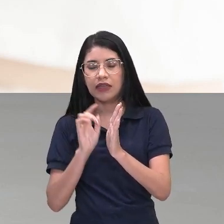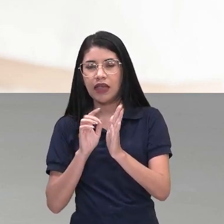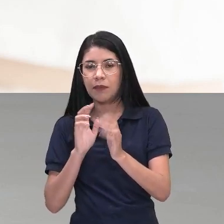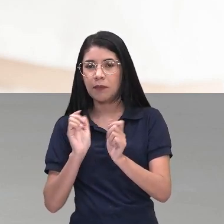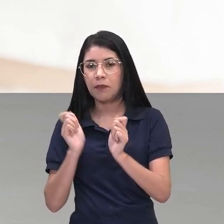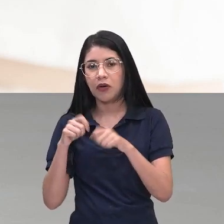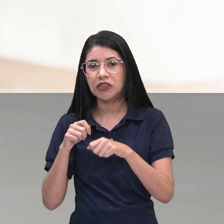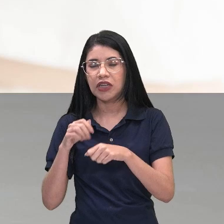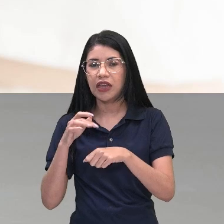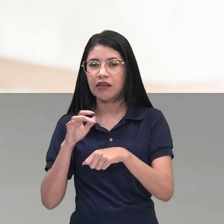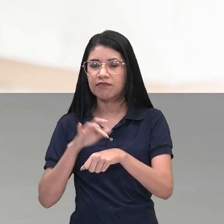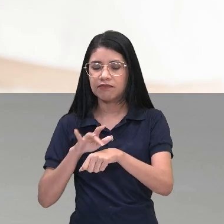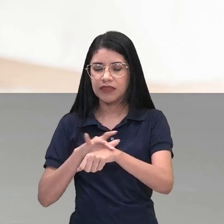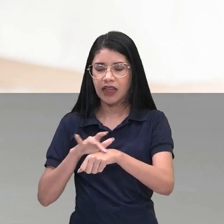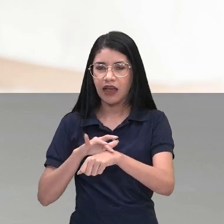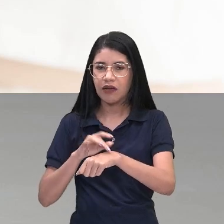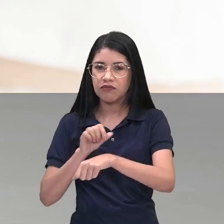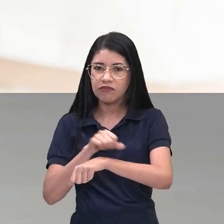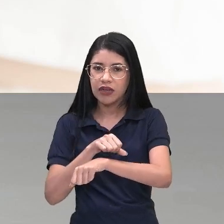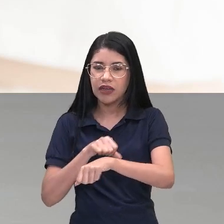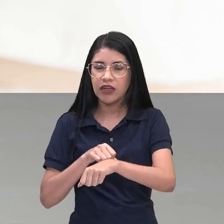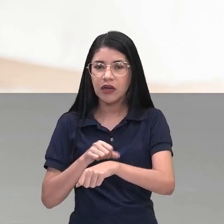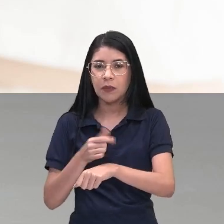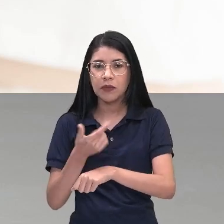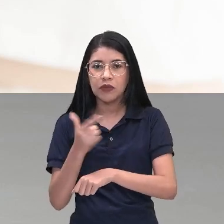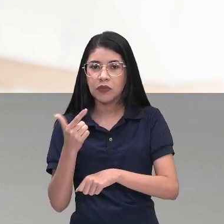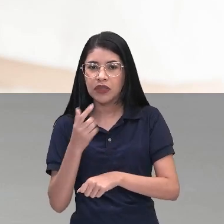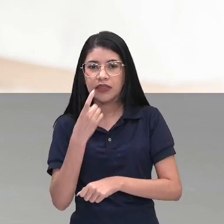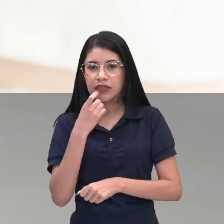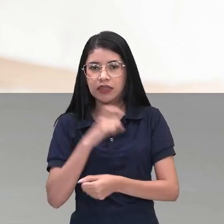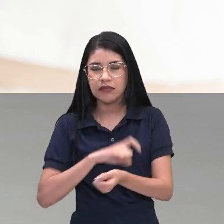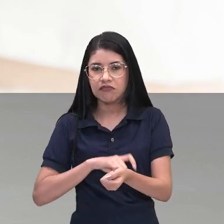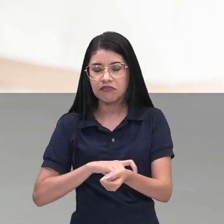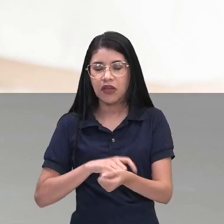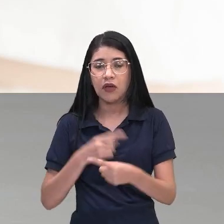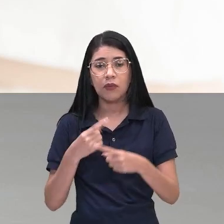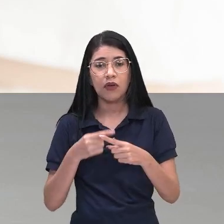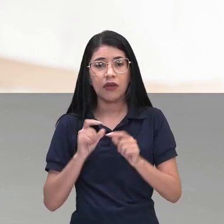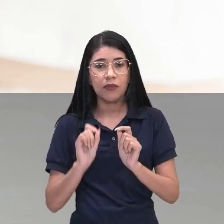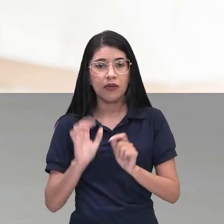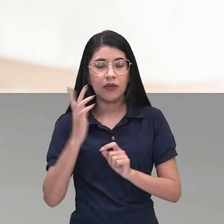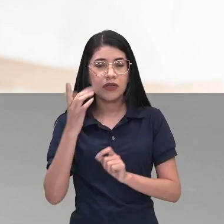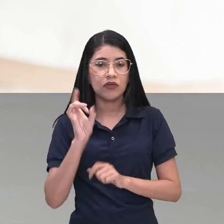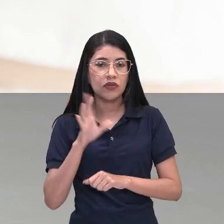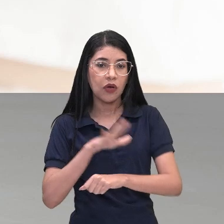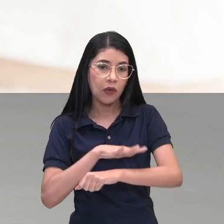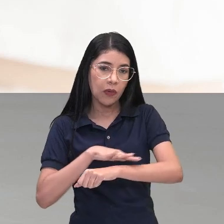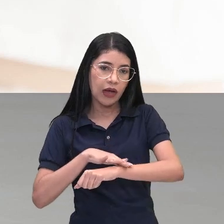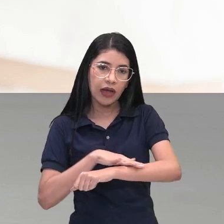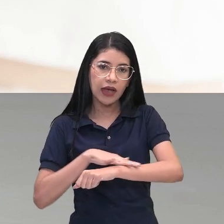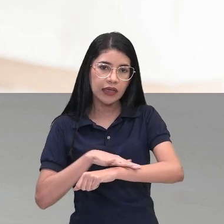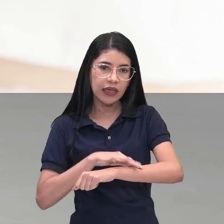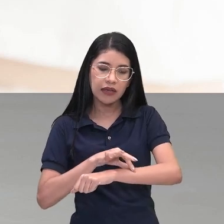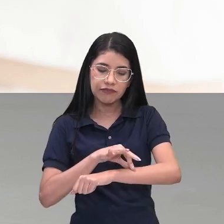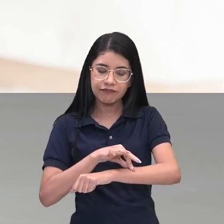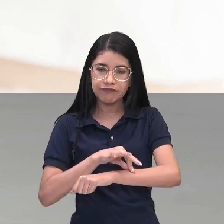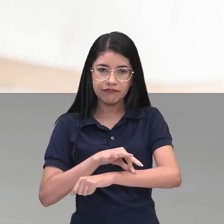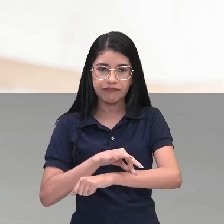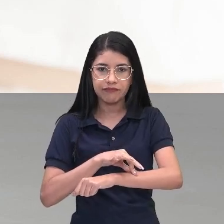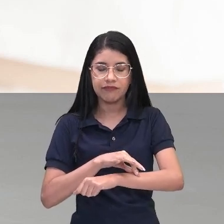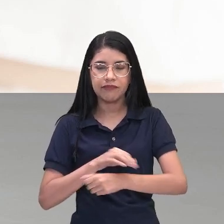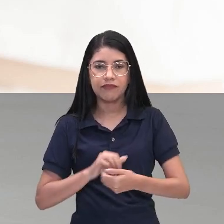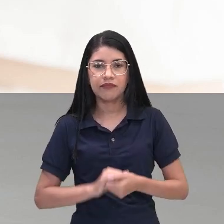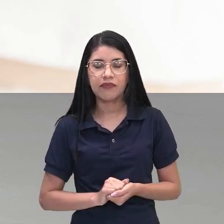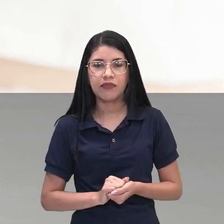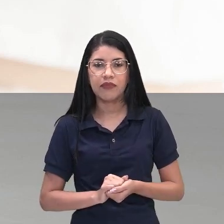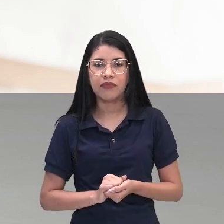você vê assim, só arranhou, não saiu sangue. Justamente porque a gente só atingiu ali essa parte do tecido epitelial,